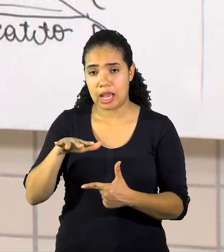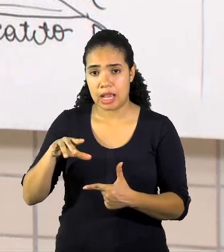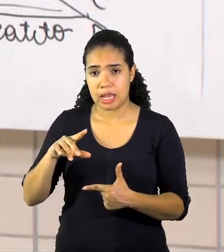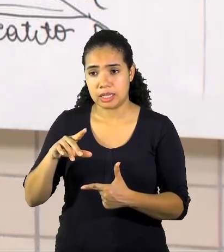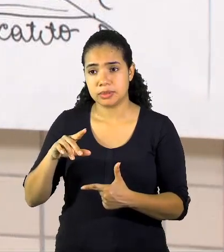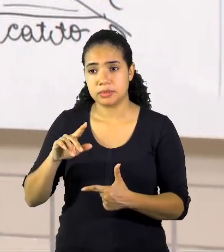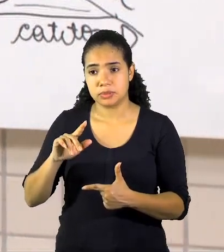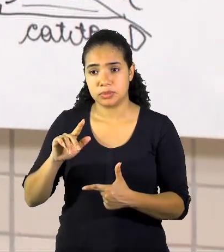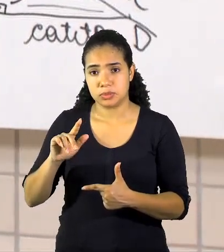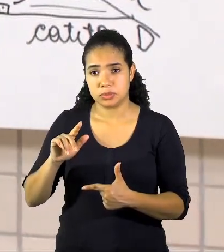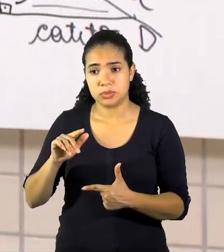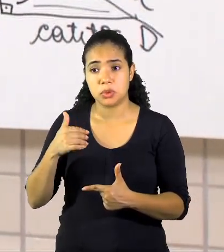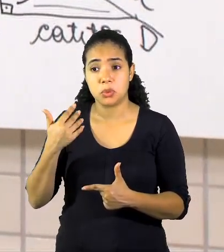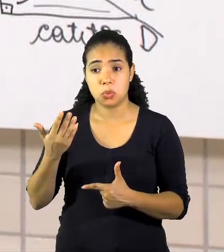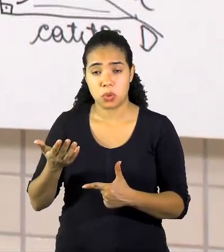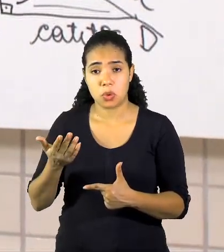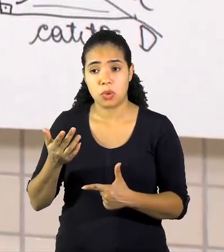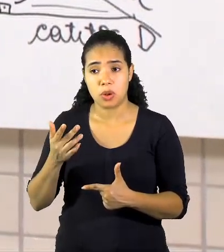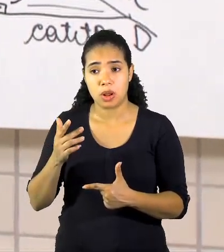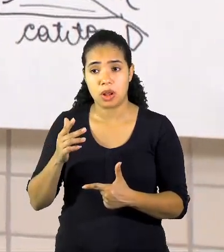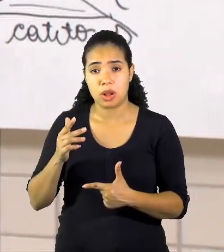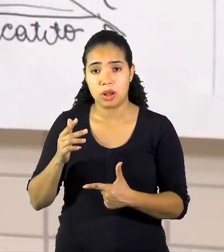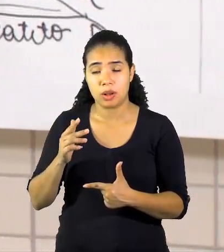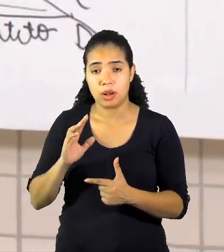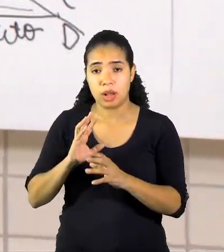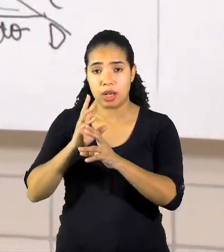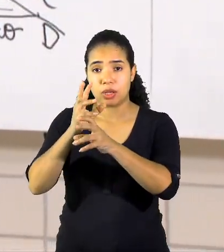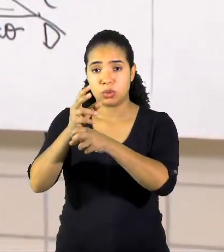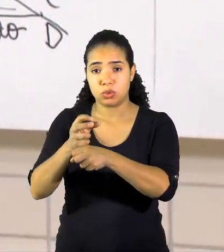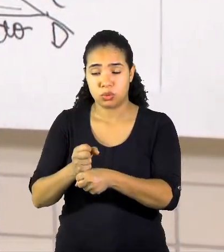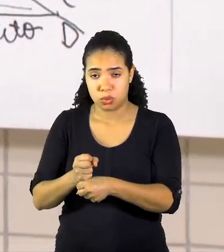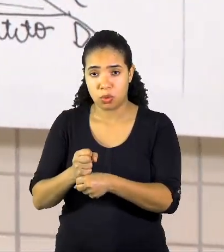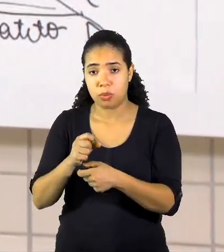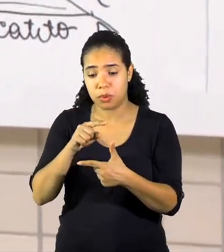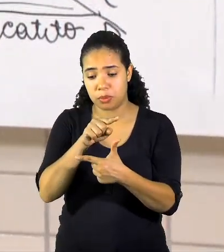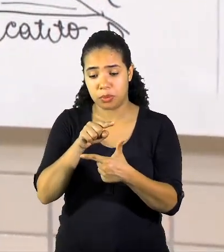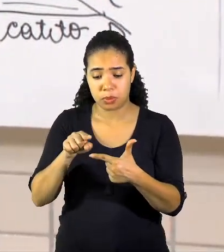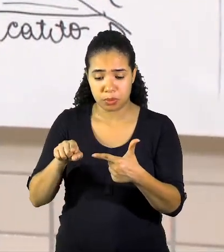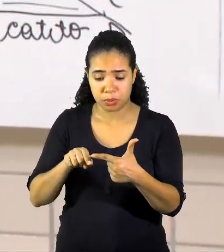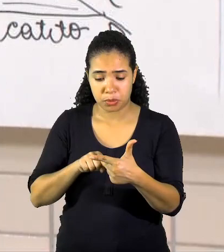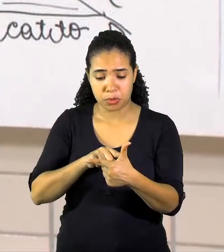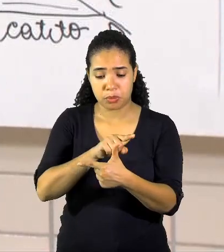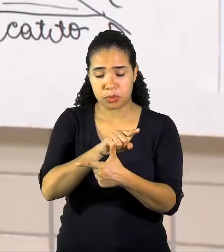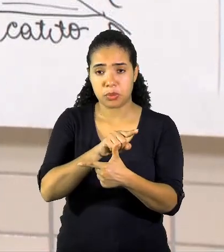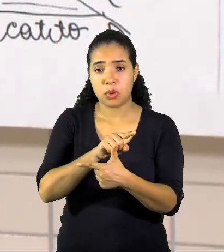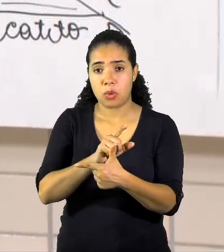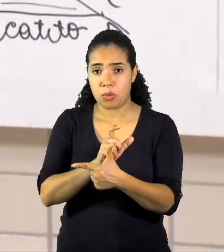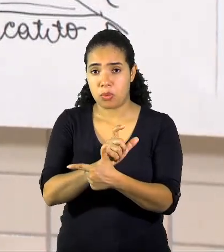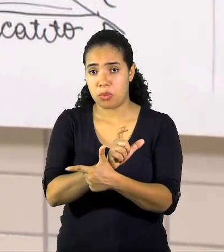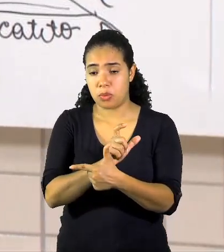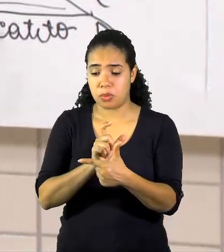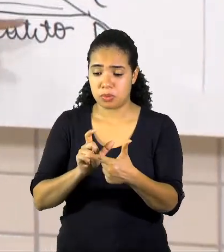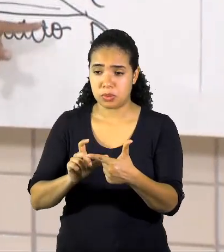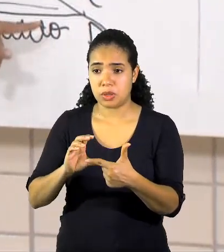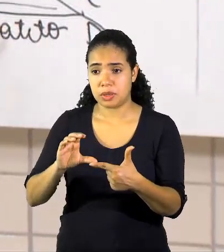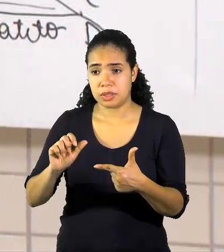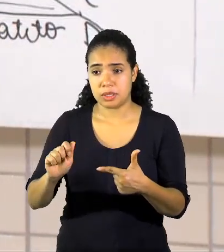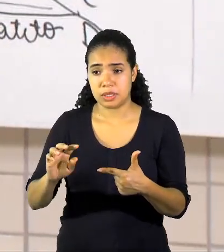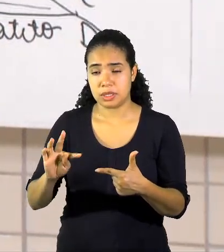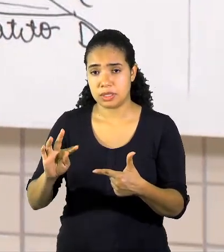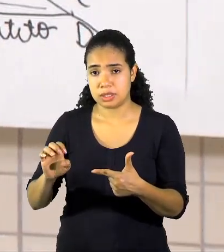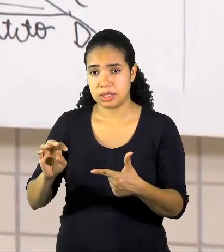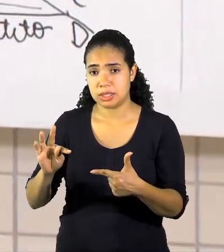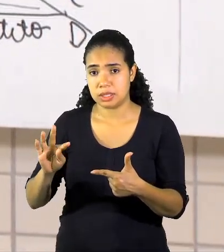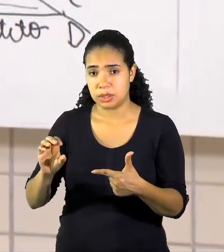a hipotenusa. É igual à soma dos quadrados que tem como os lados um dos catetos. Já tenho os